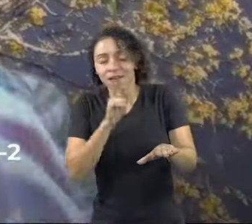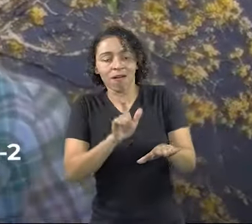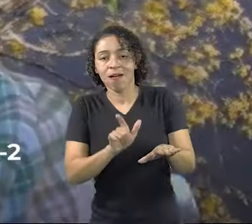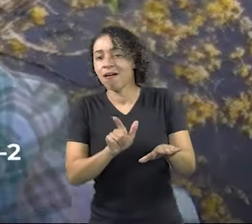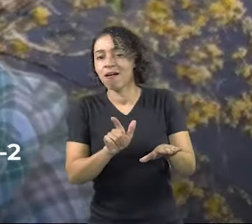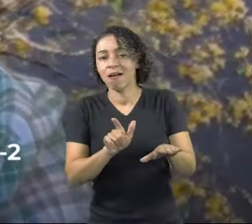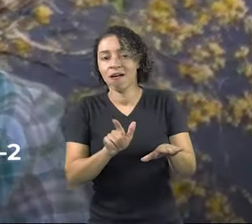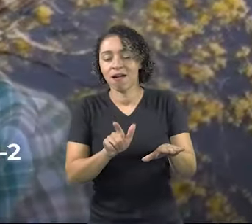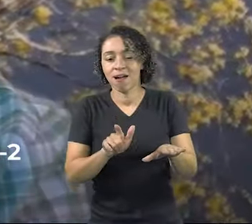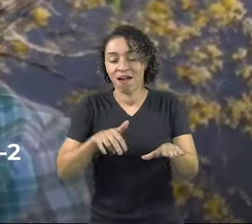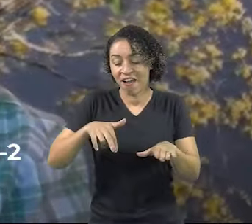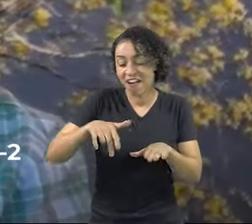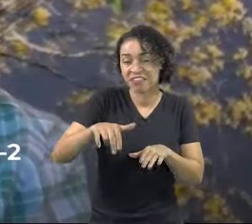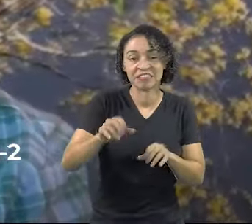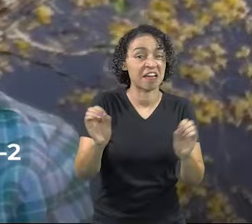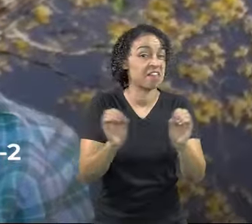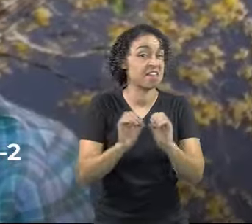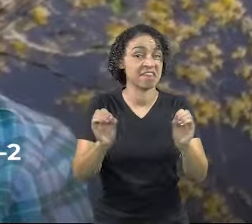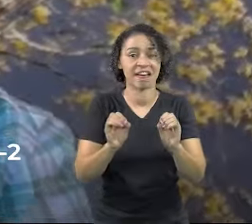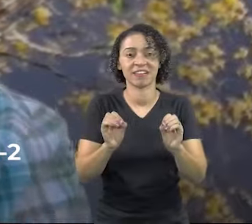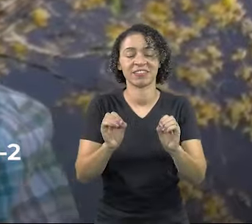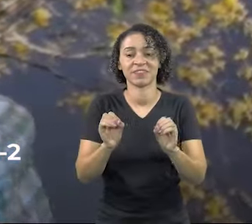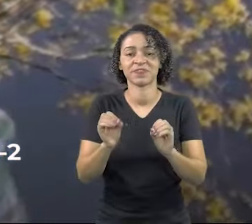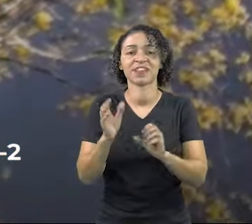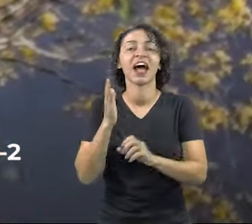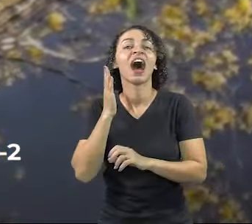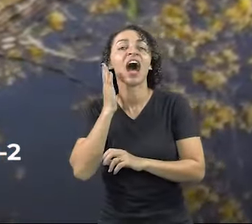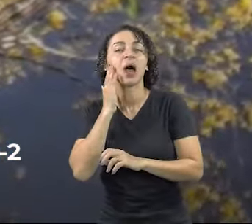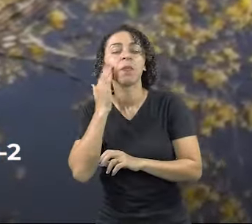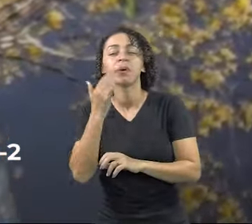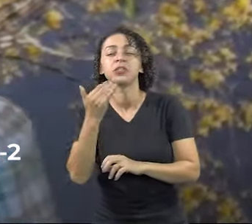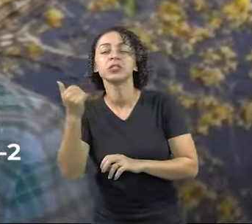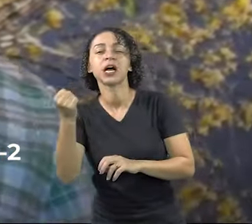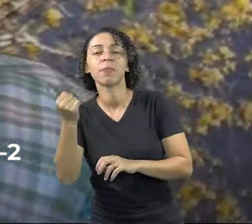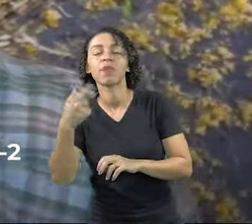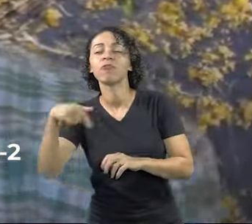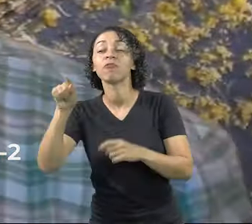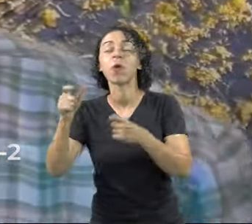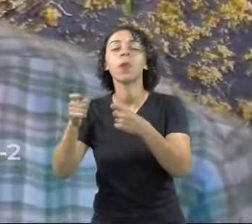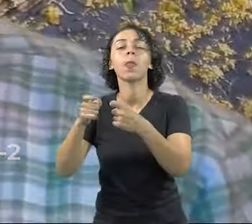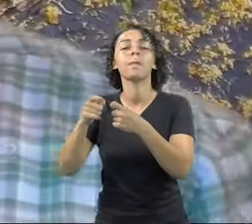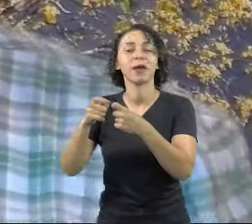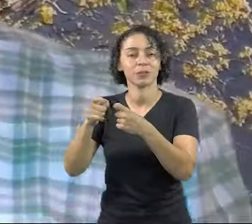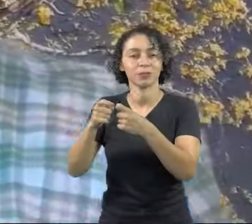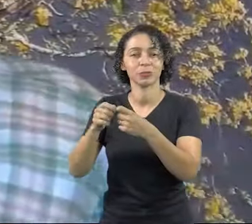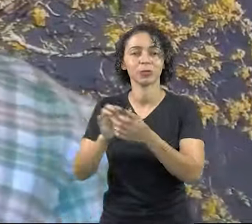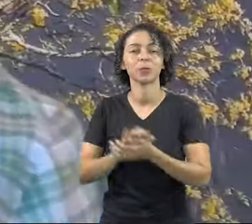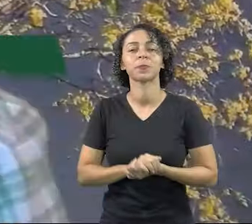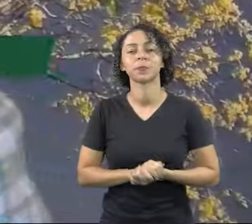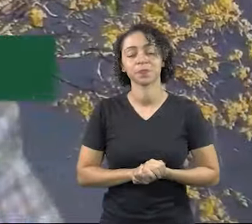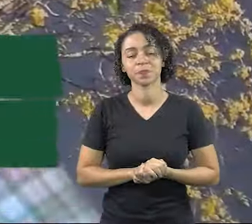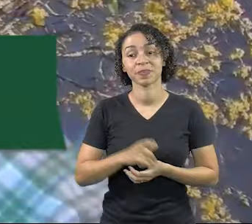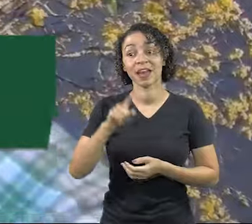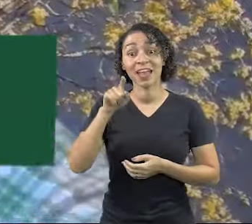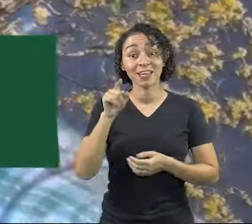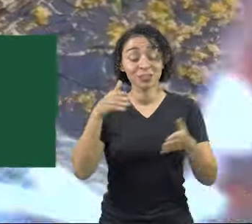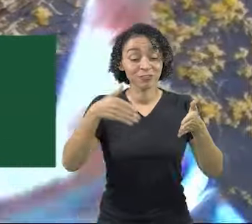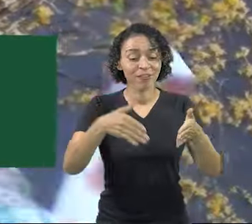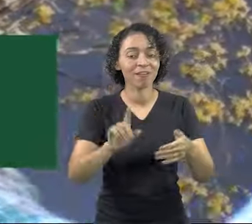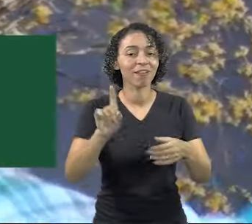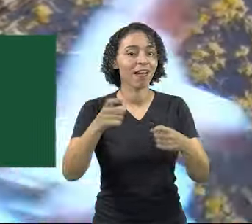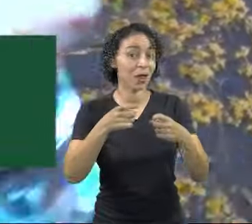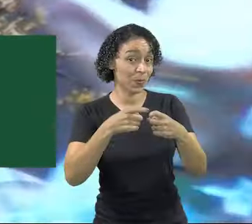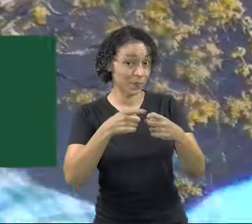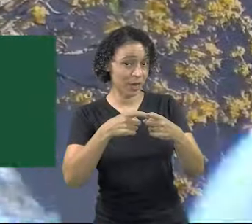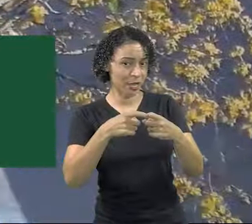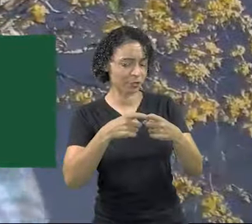mãe me leva nós vamos ao a um posto de saúde e no posto de saúde o médico fala meu menino como é que